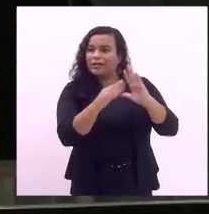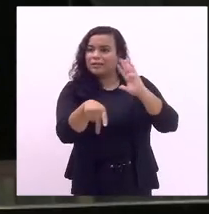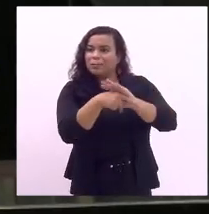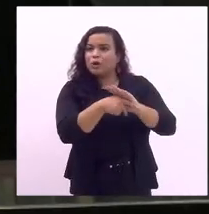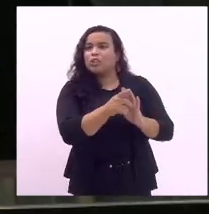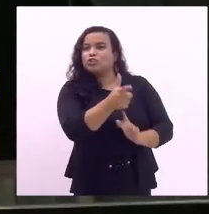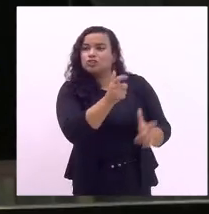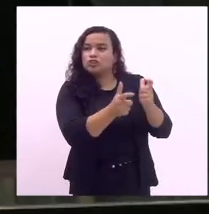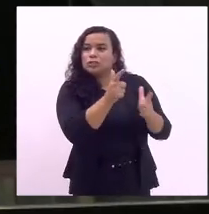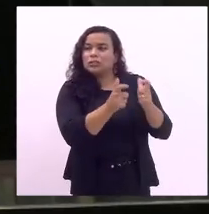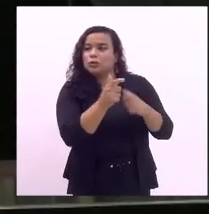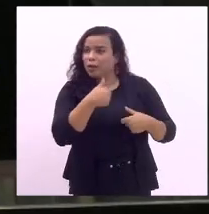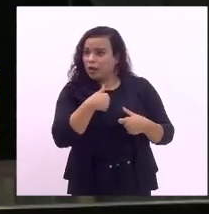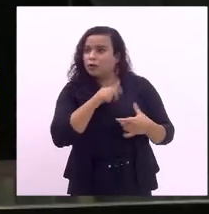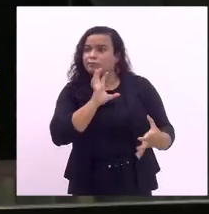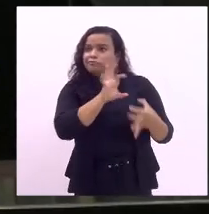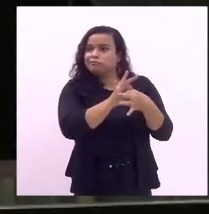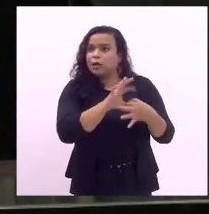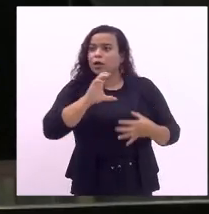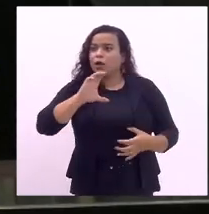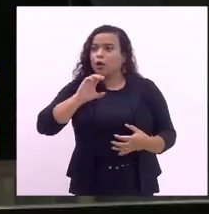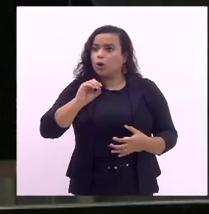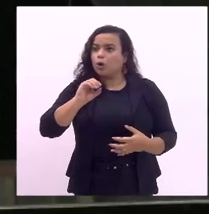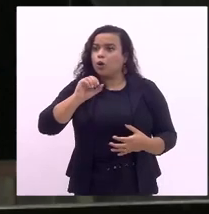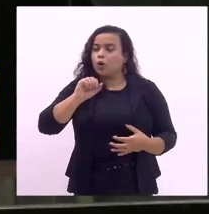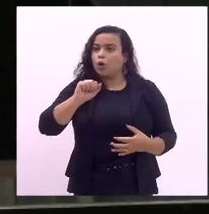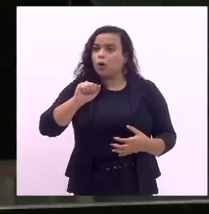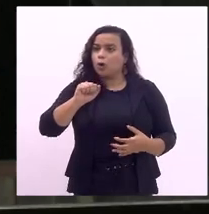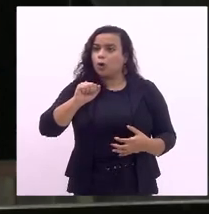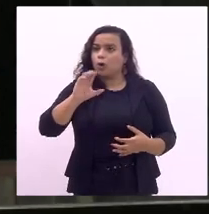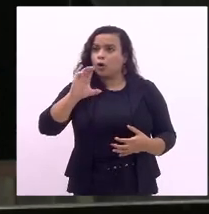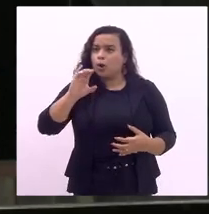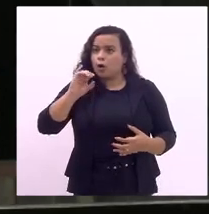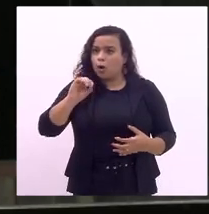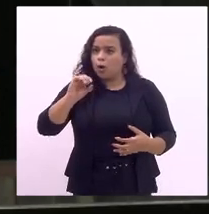sou filiado ao Coach 45, amigo Coutinho.